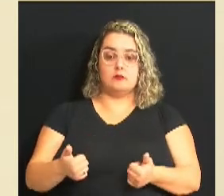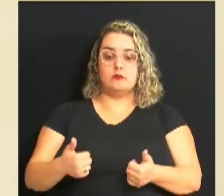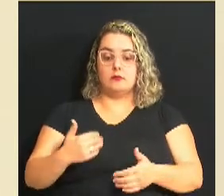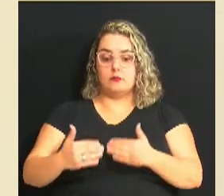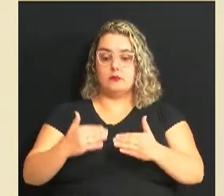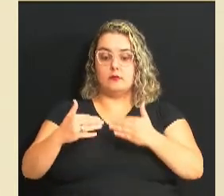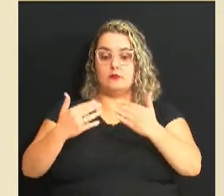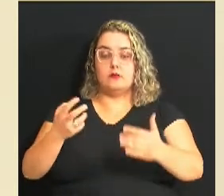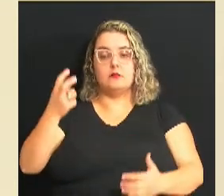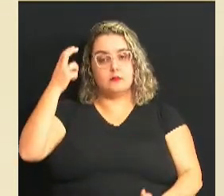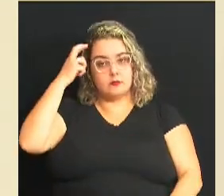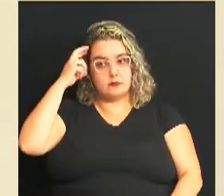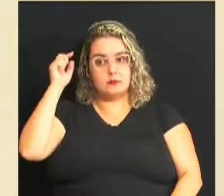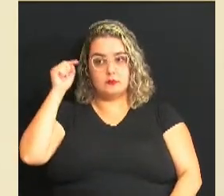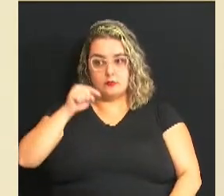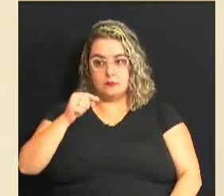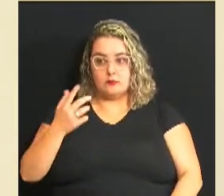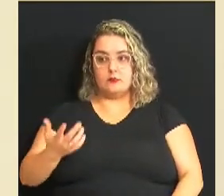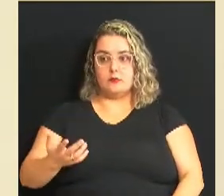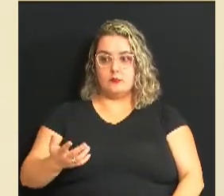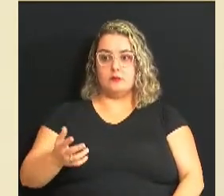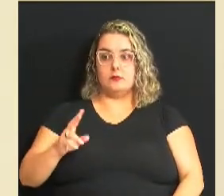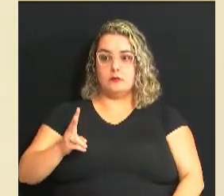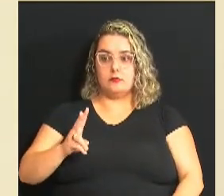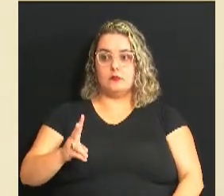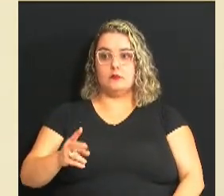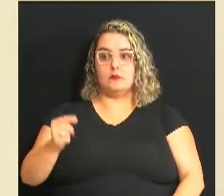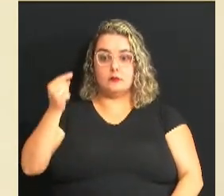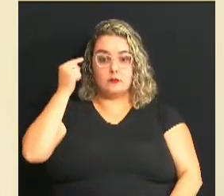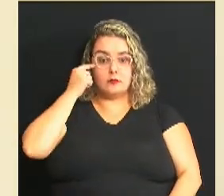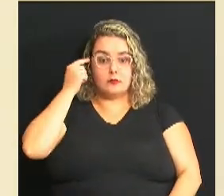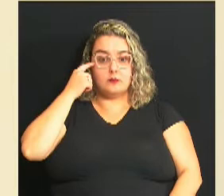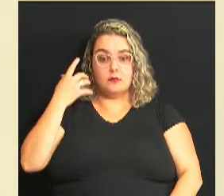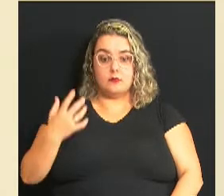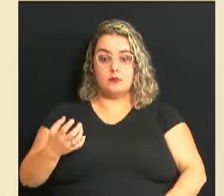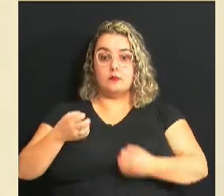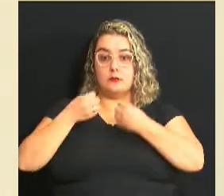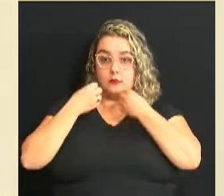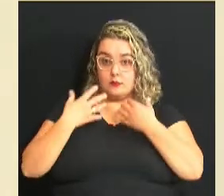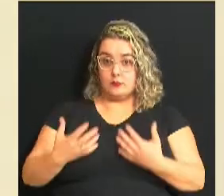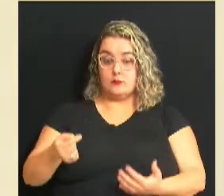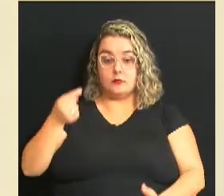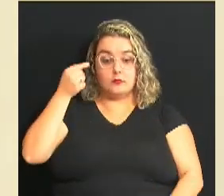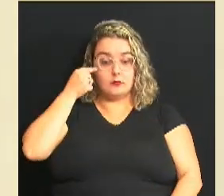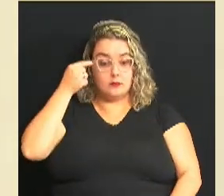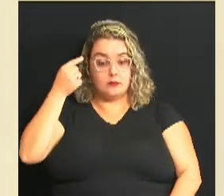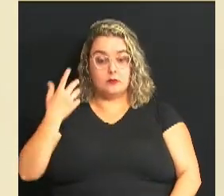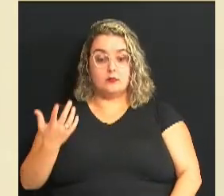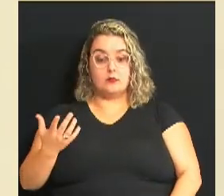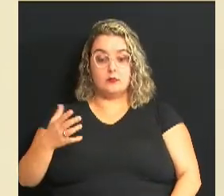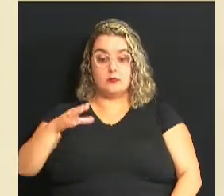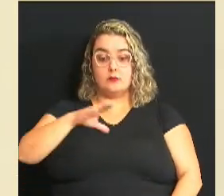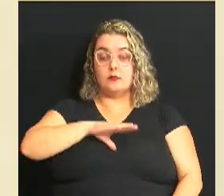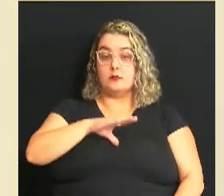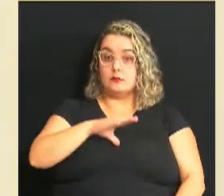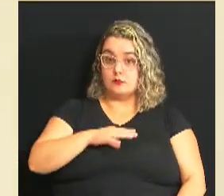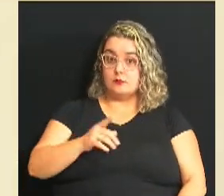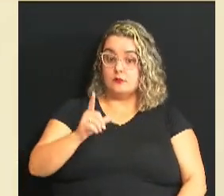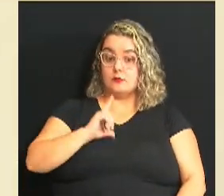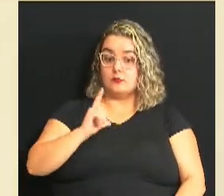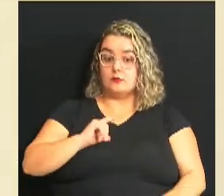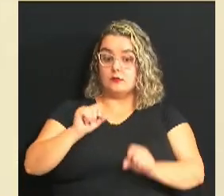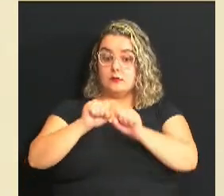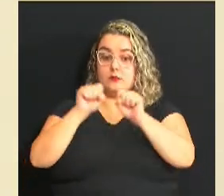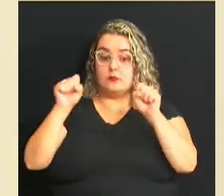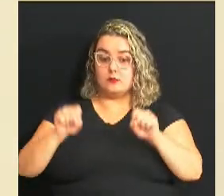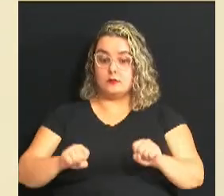lá. Toda vez que a gente for pensar, é bom a gente sempre ter em mente que na cidade existe um sistema, né,